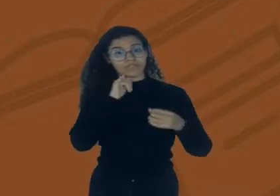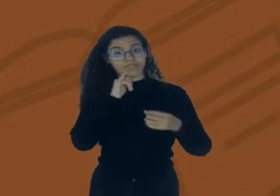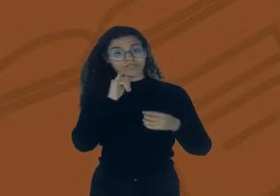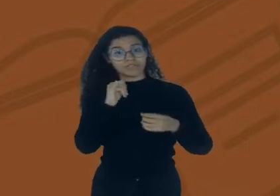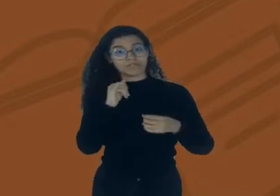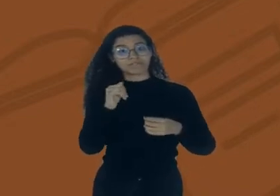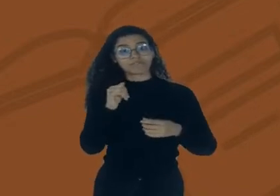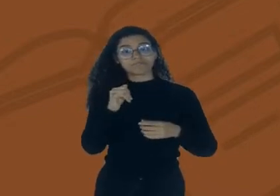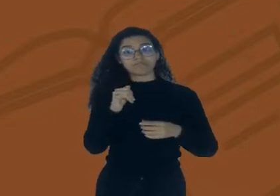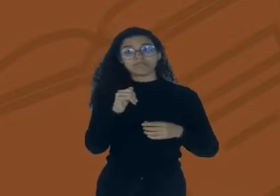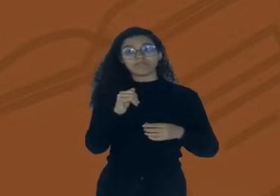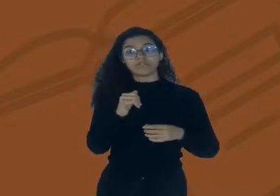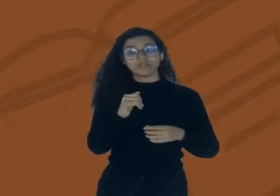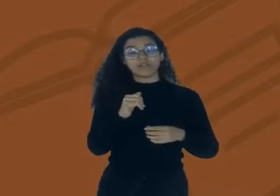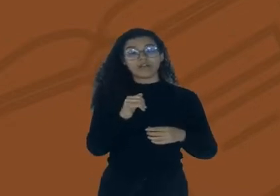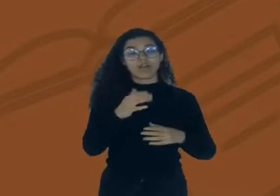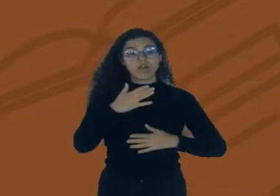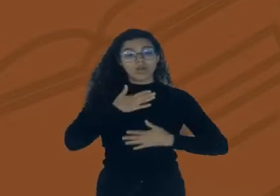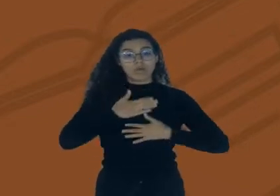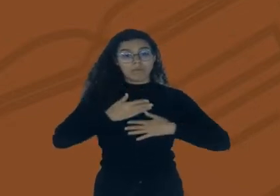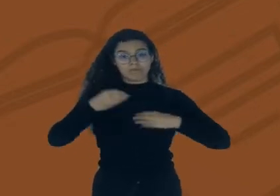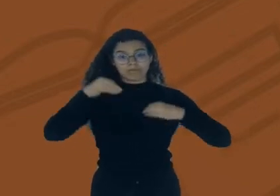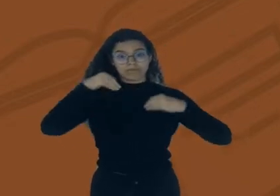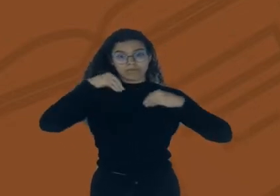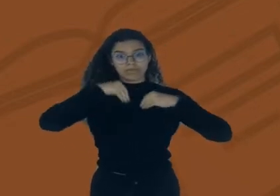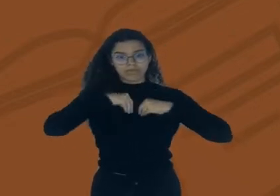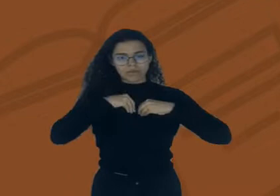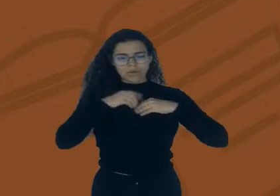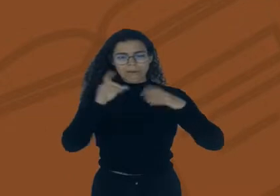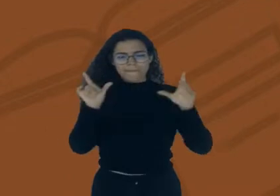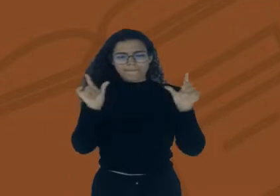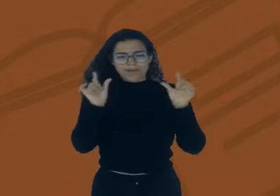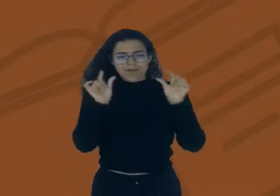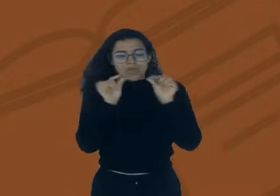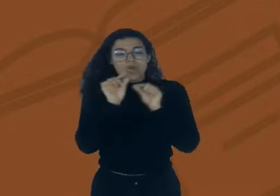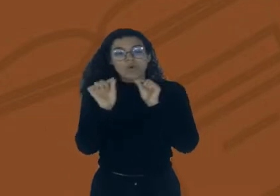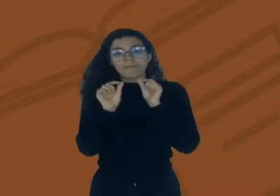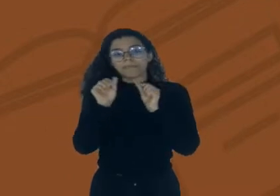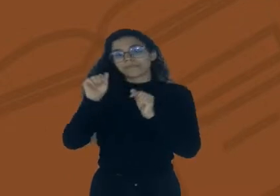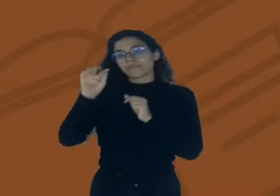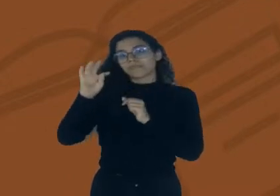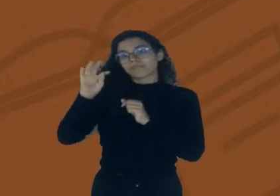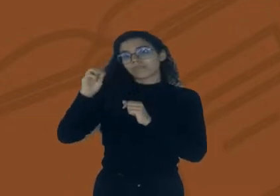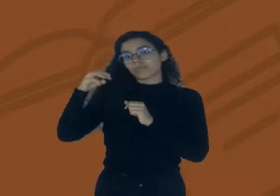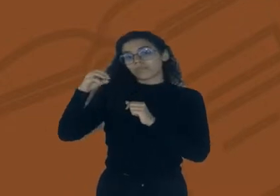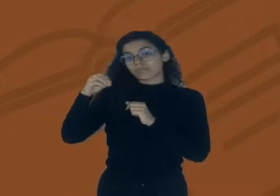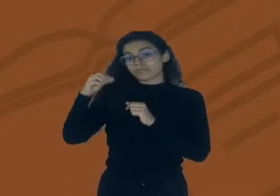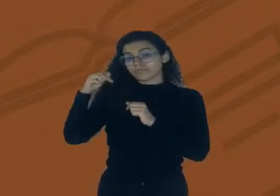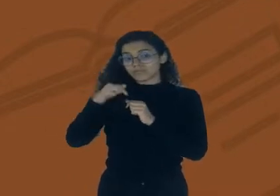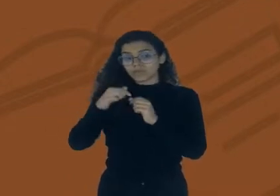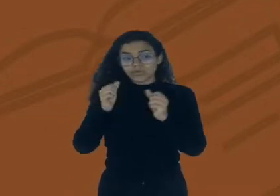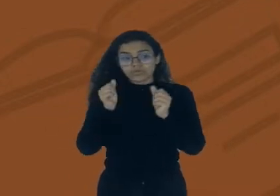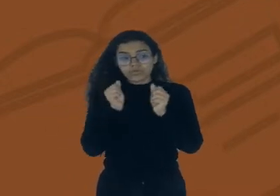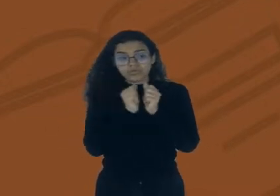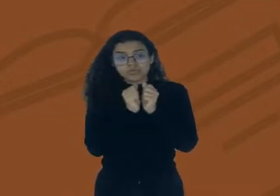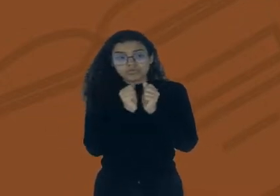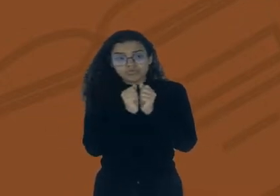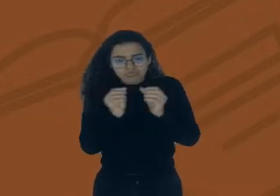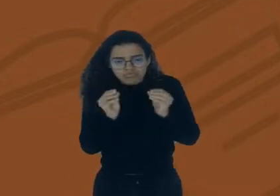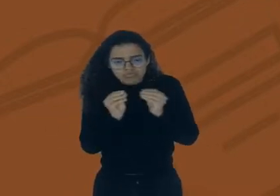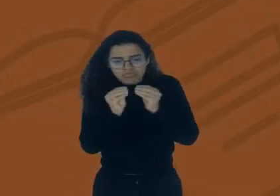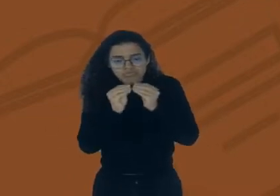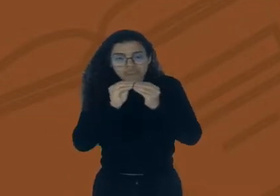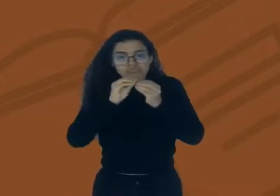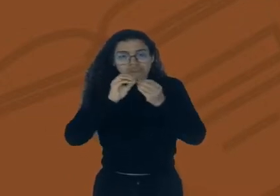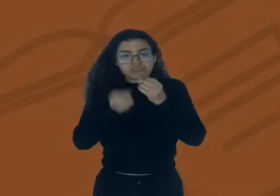vivo chama-se átomo. Os átomos, eles se juntam e formam aí moléculas.